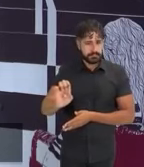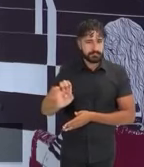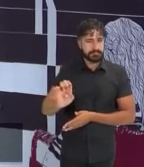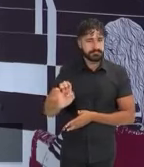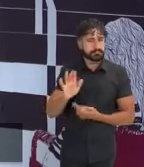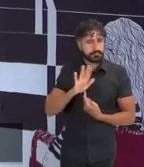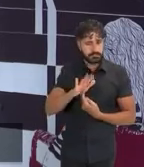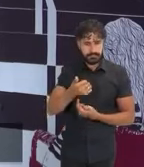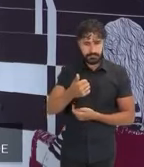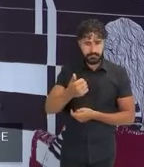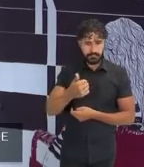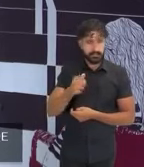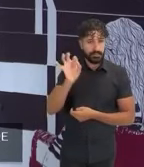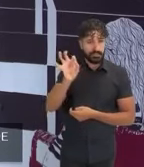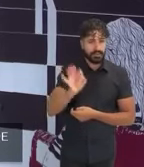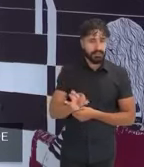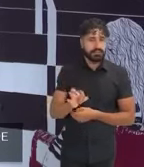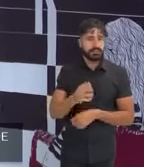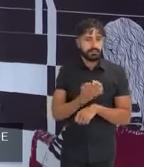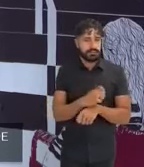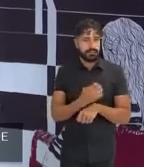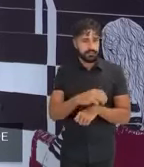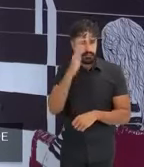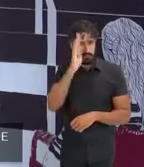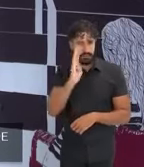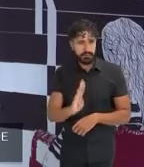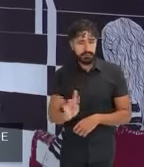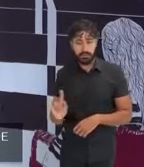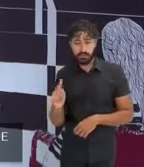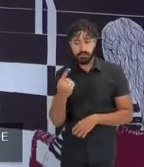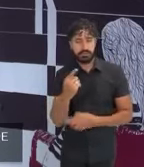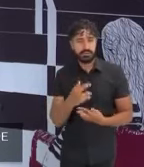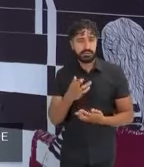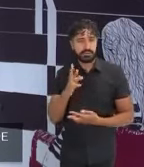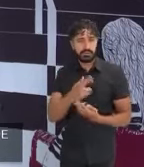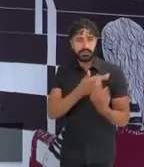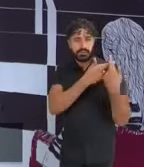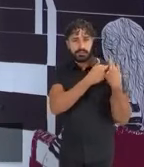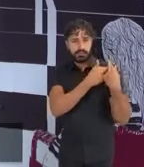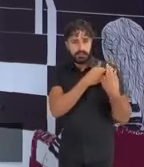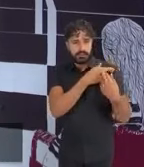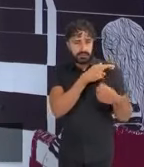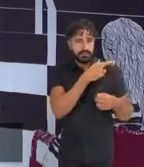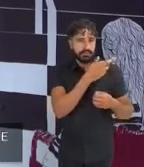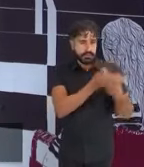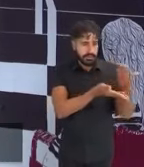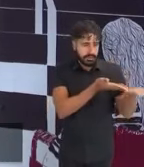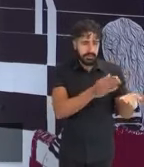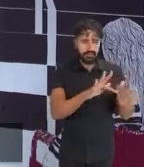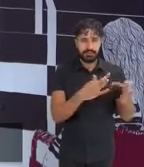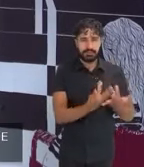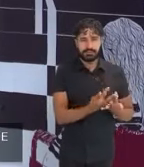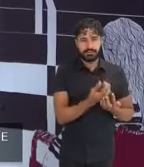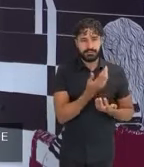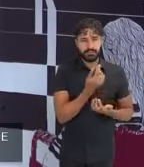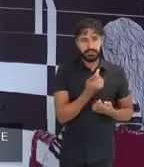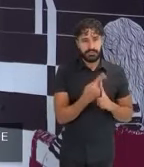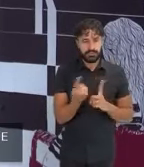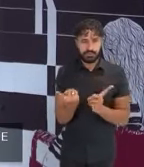que 11% de estagiários do Brasil são os únicos responsáveis pelo sustento para a família. Isso é ruim, porque você desvirtua o